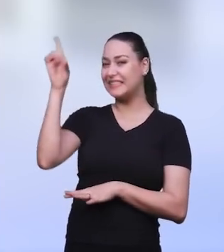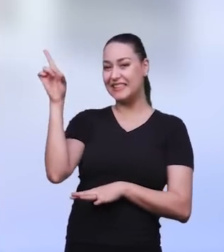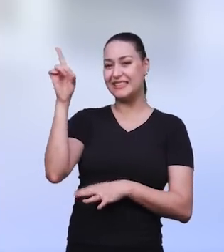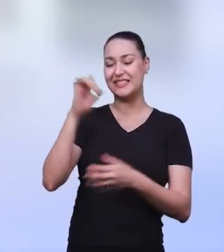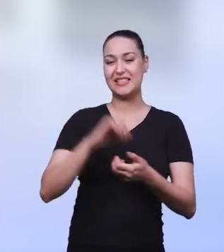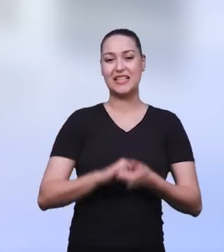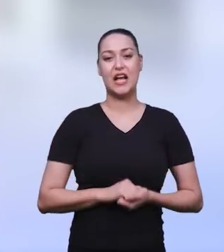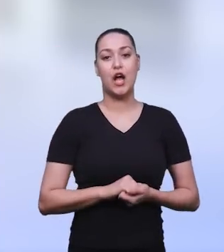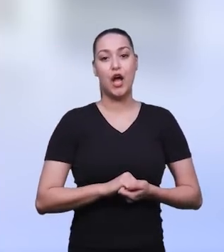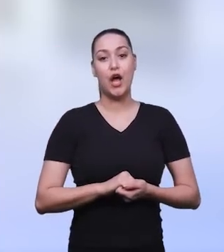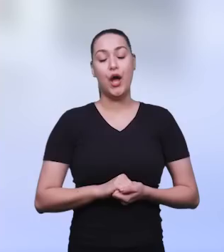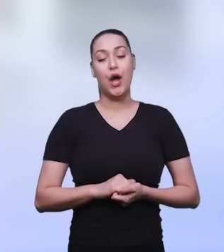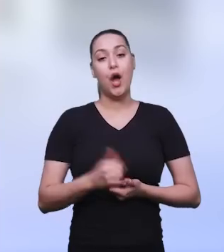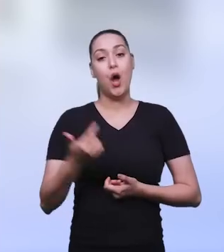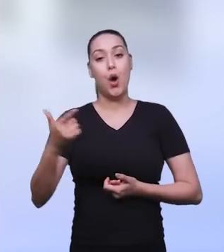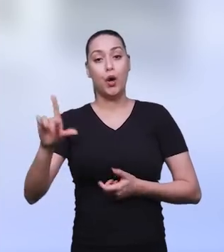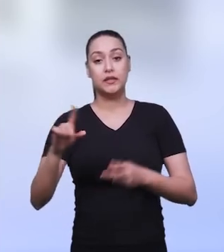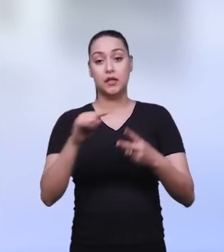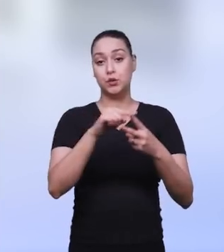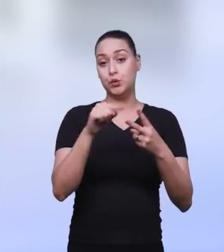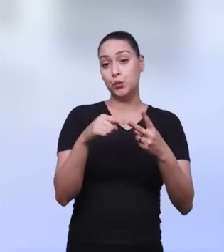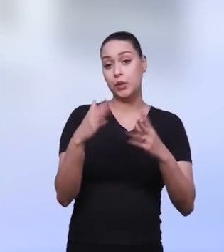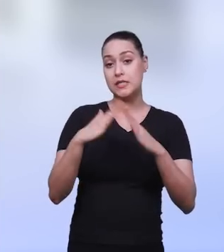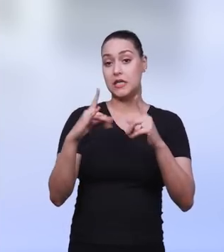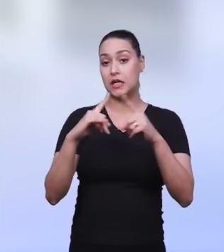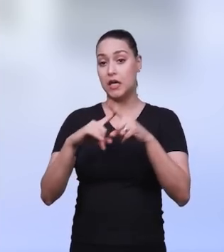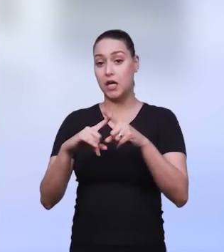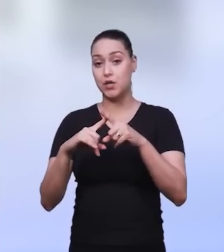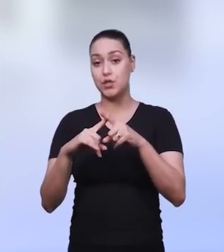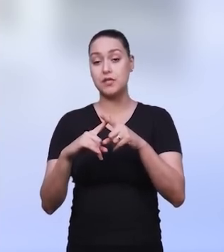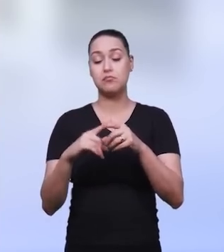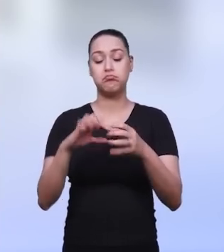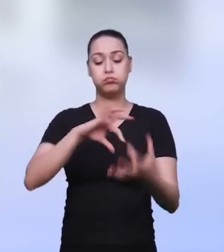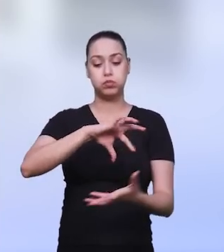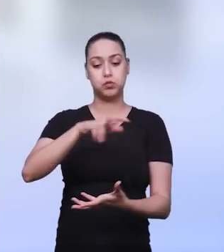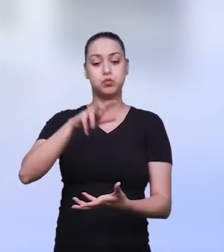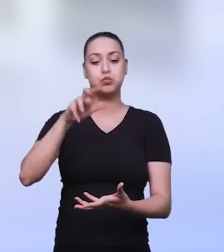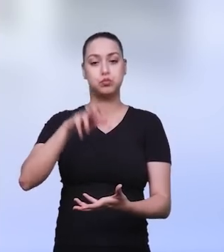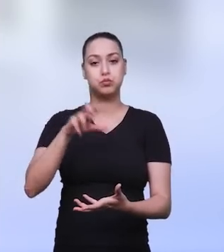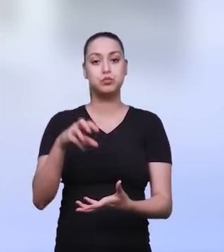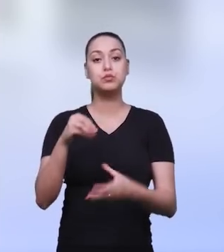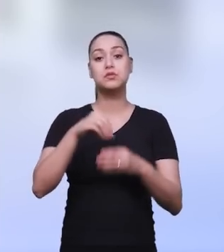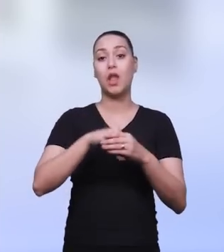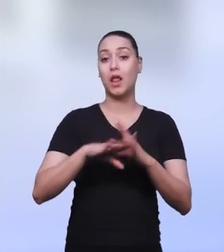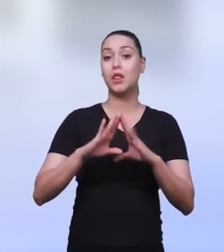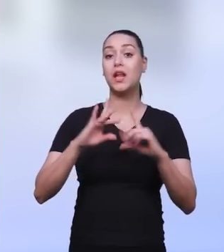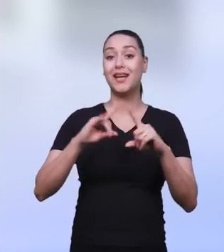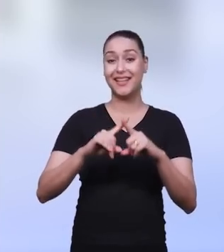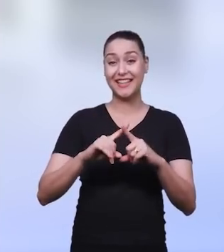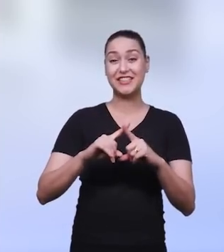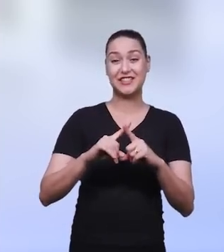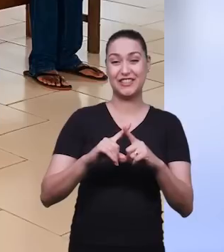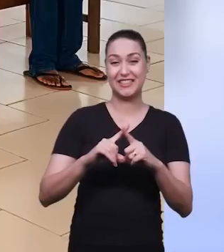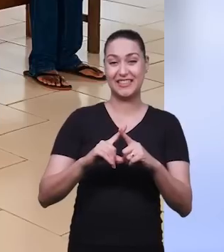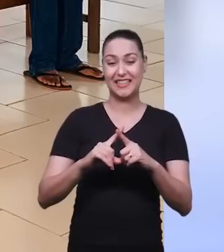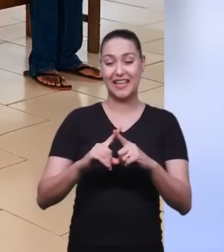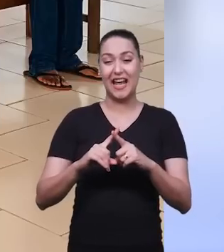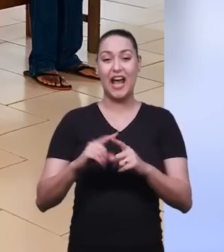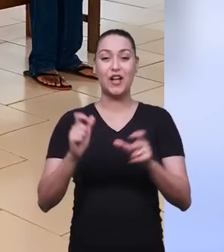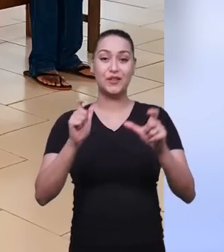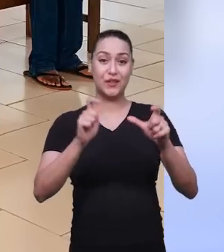o Senhor. 2 igrejas do interior receberam a transmissão e os irmãos assistiram às aulas nos próprios templos.